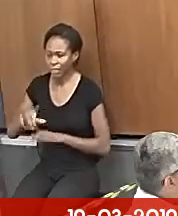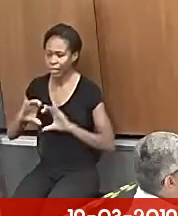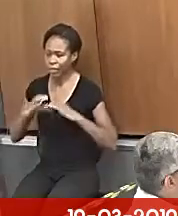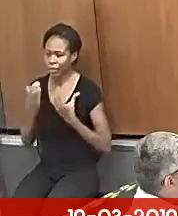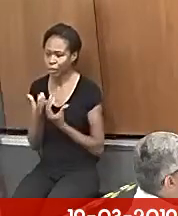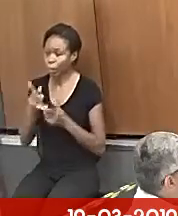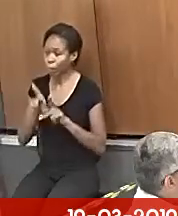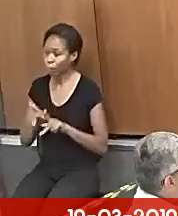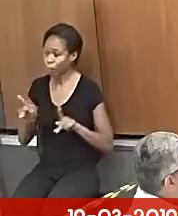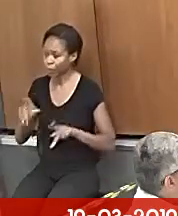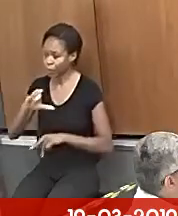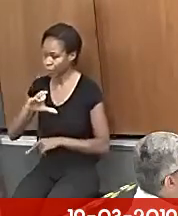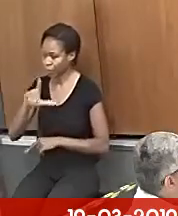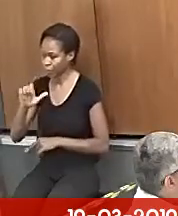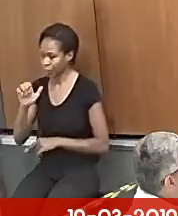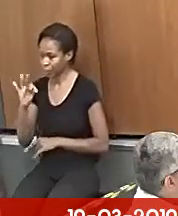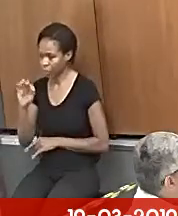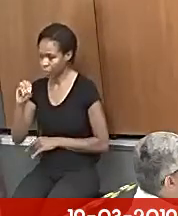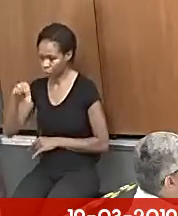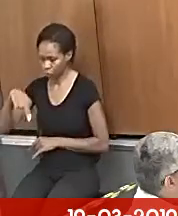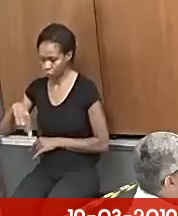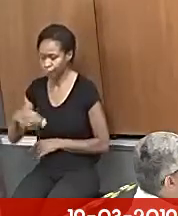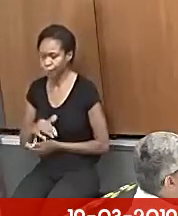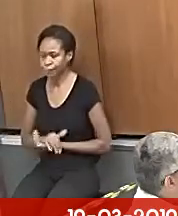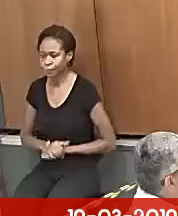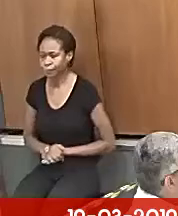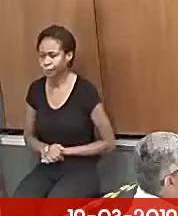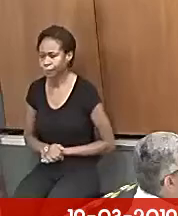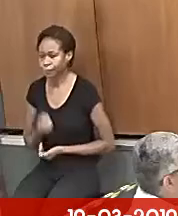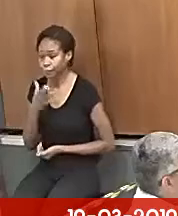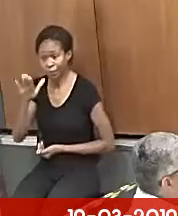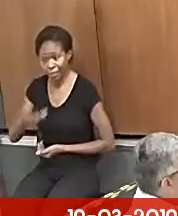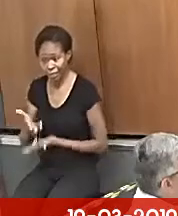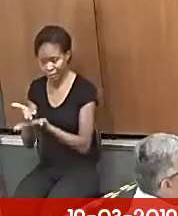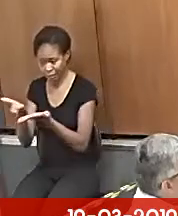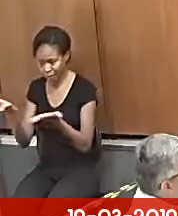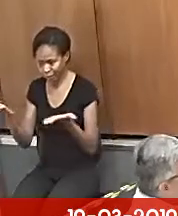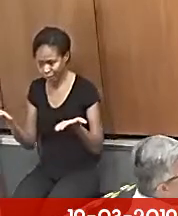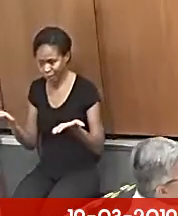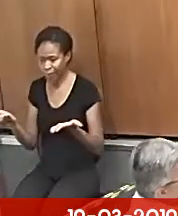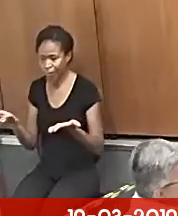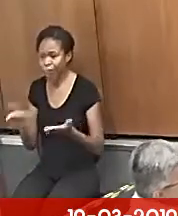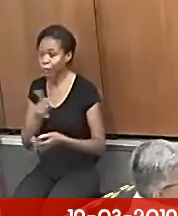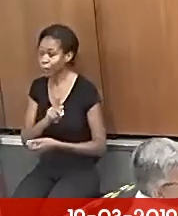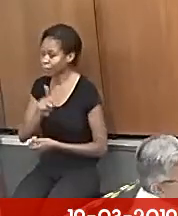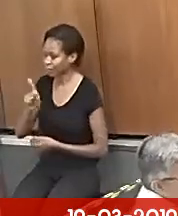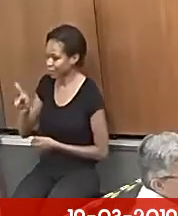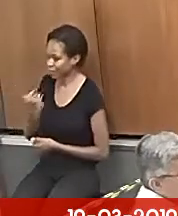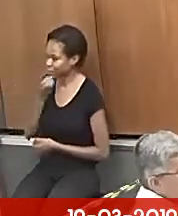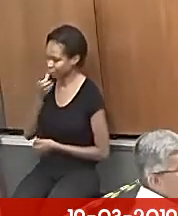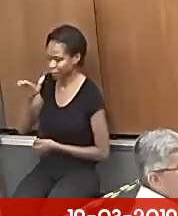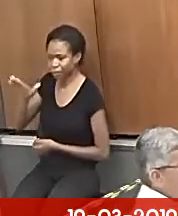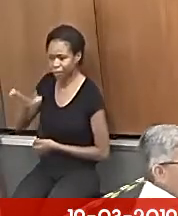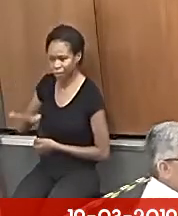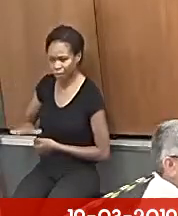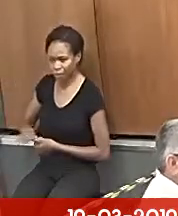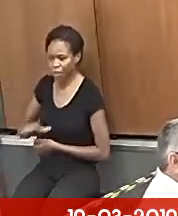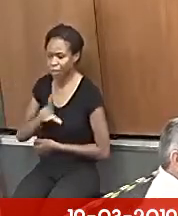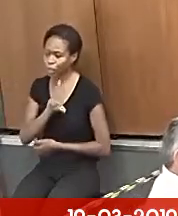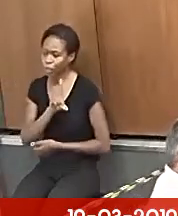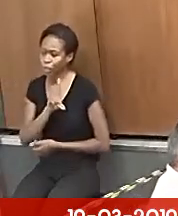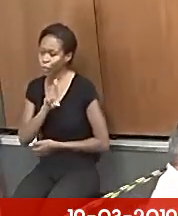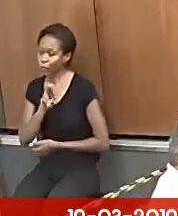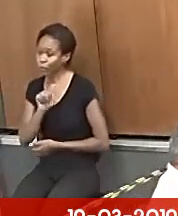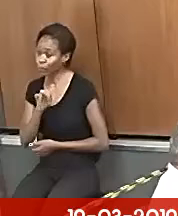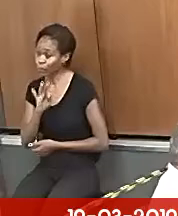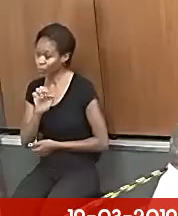cleiton boa tarde a todos boa tarde seu presidente deputado duarte mich